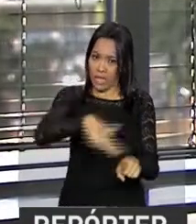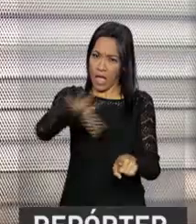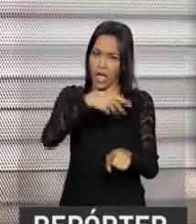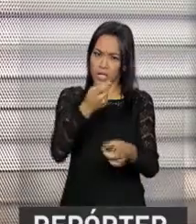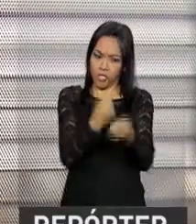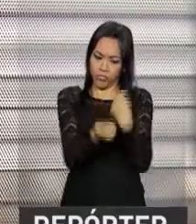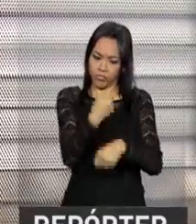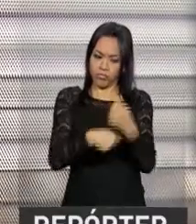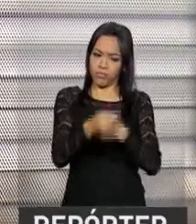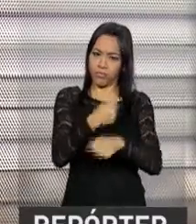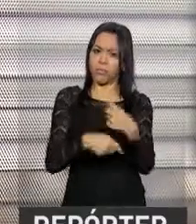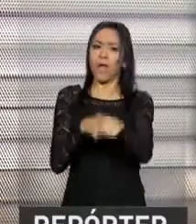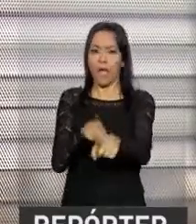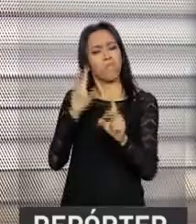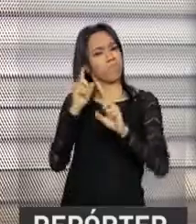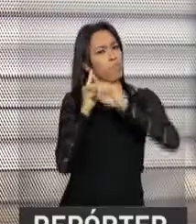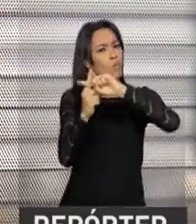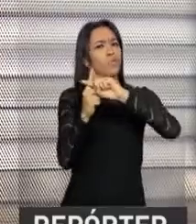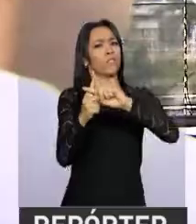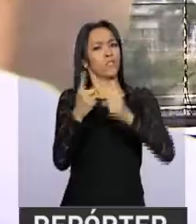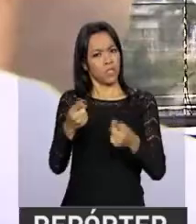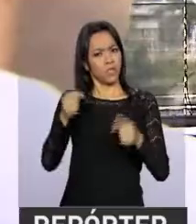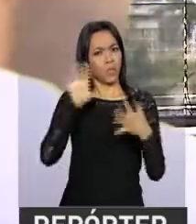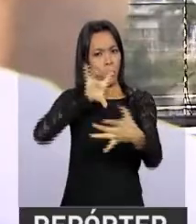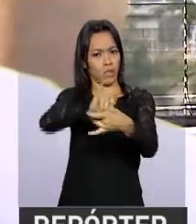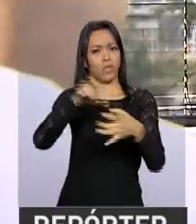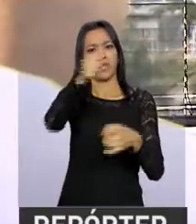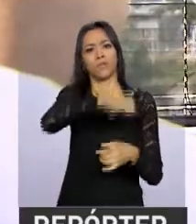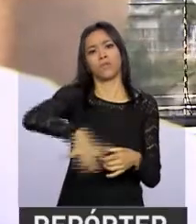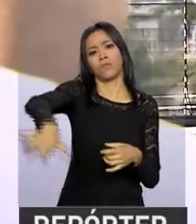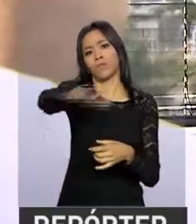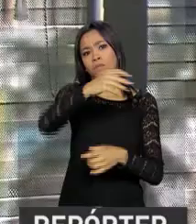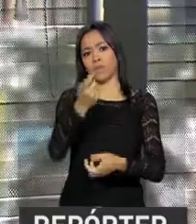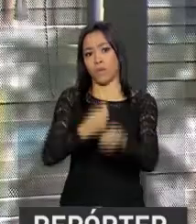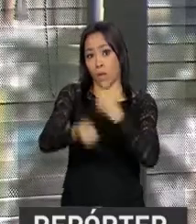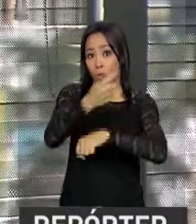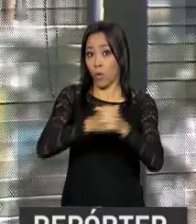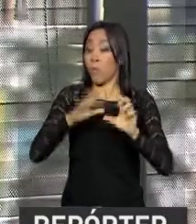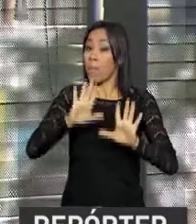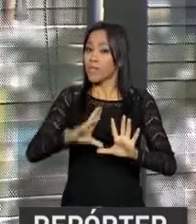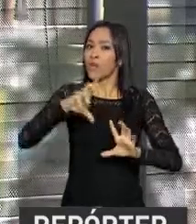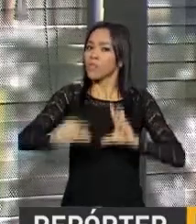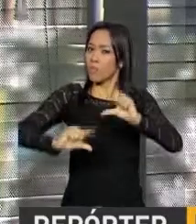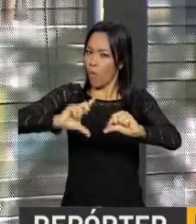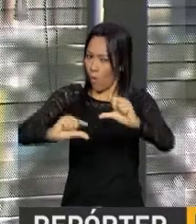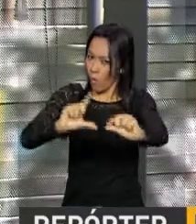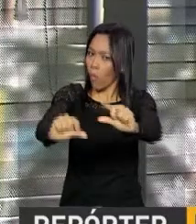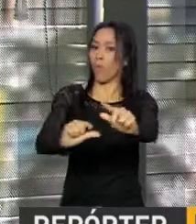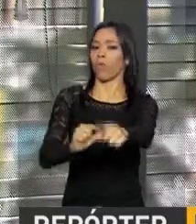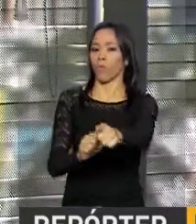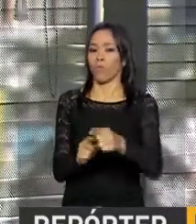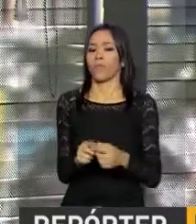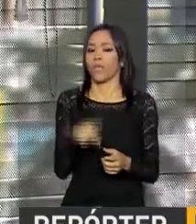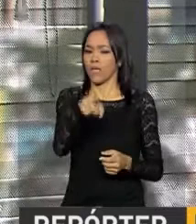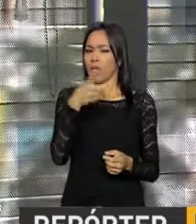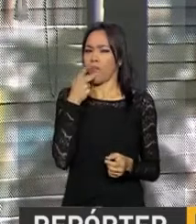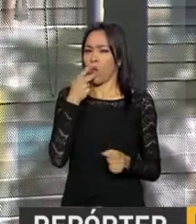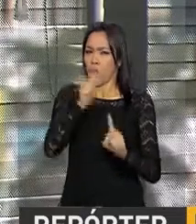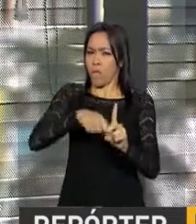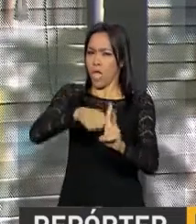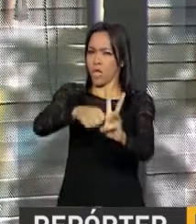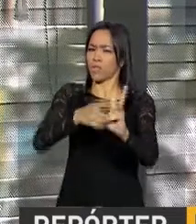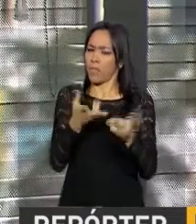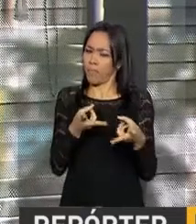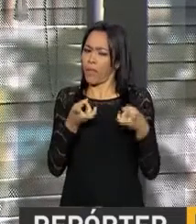tendência é de cenário positivo na economia uma será de forma gradual já percebe alguns sinais nem estão